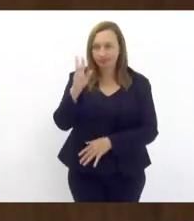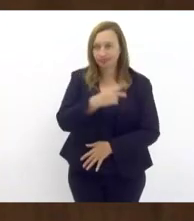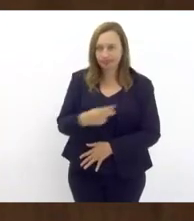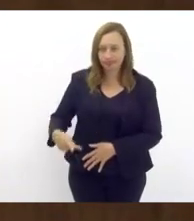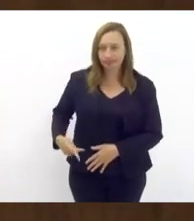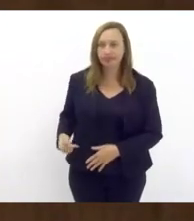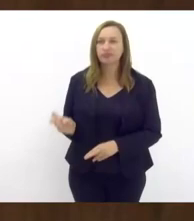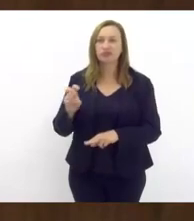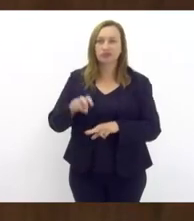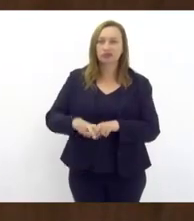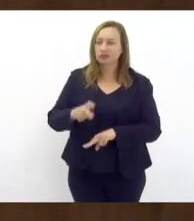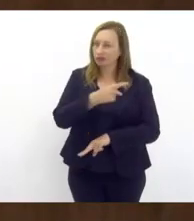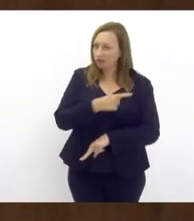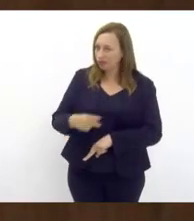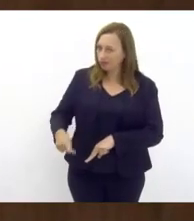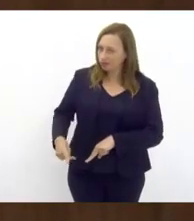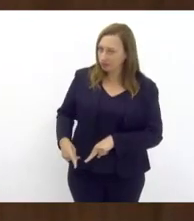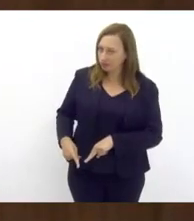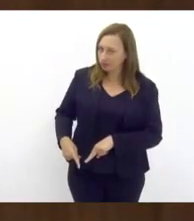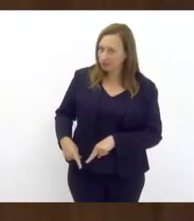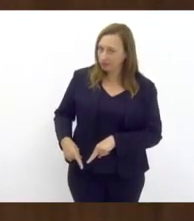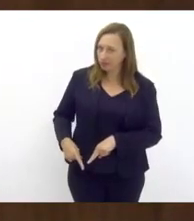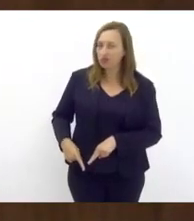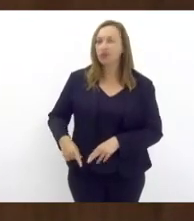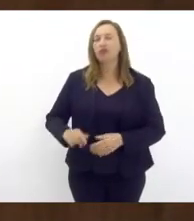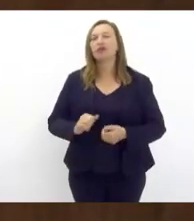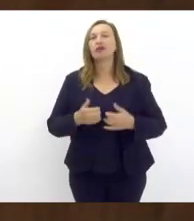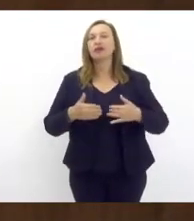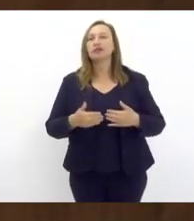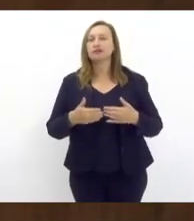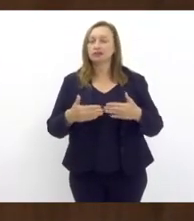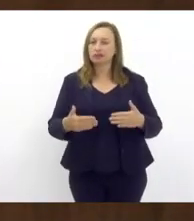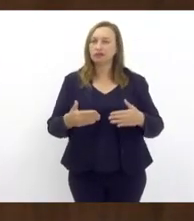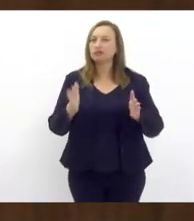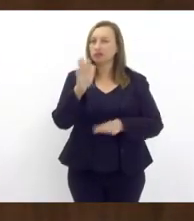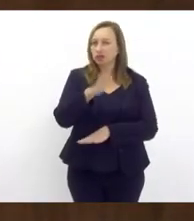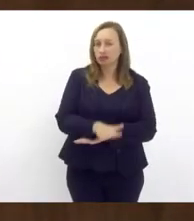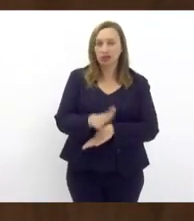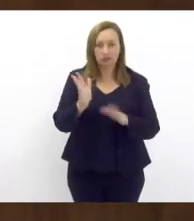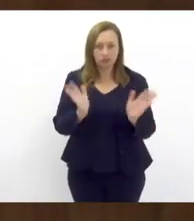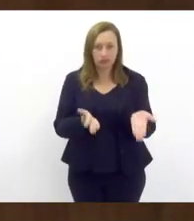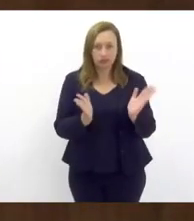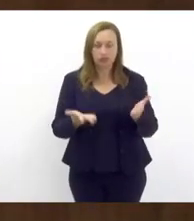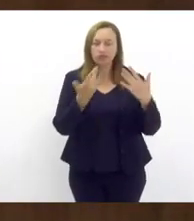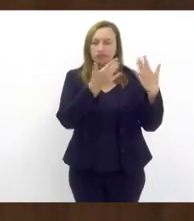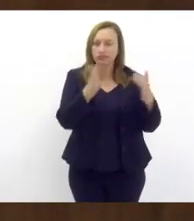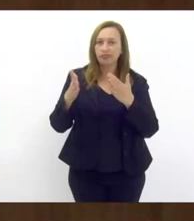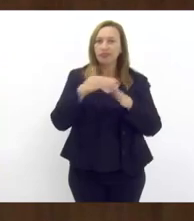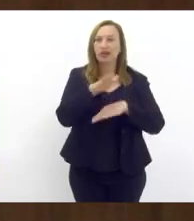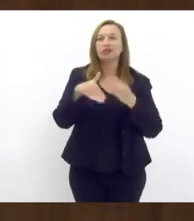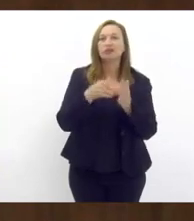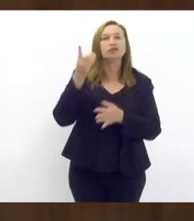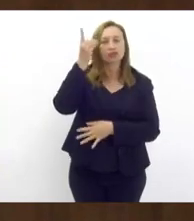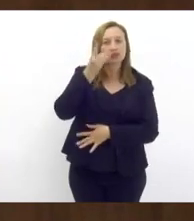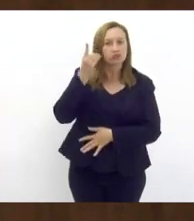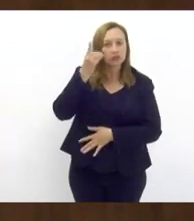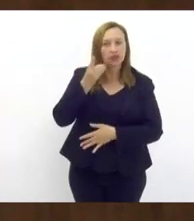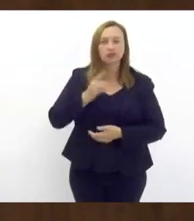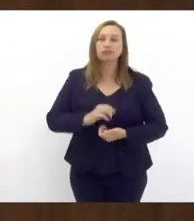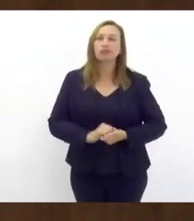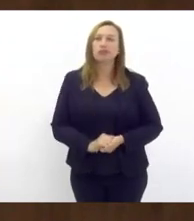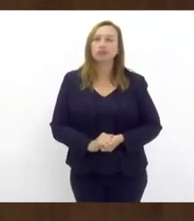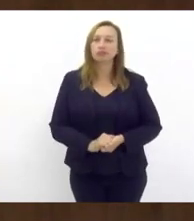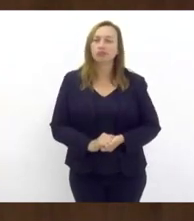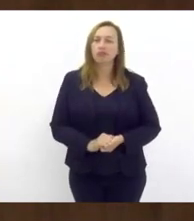na presidência da nossa sessão ordinária na tarde de hoje, saudar todos os deputados e deputadas